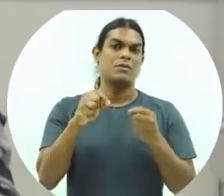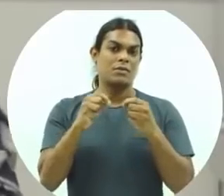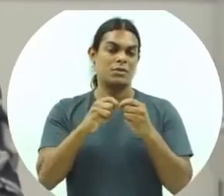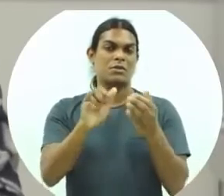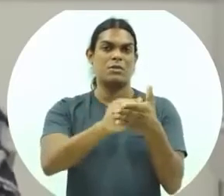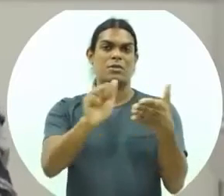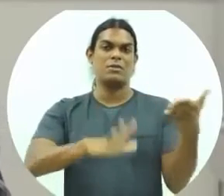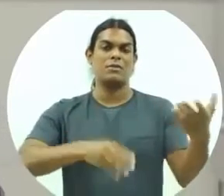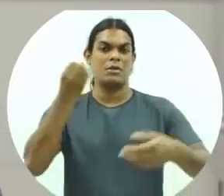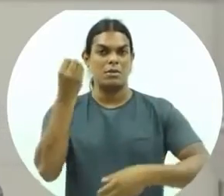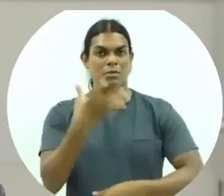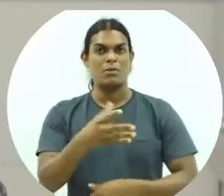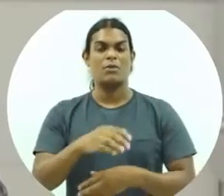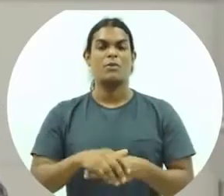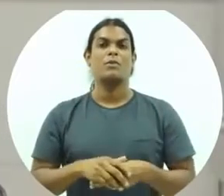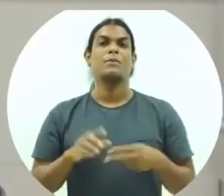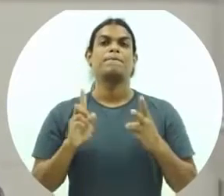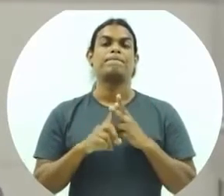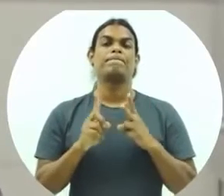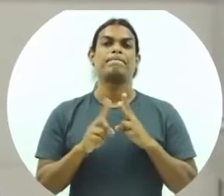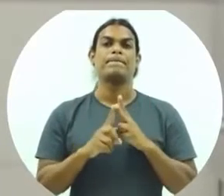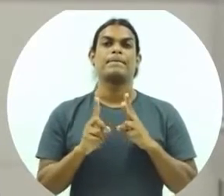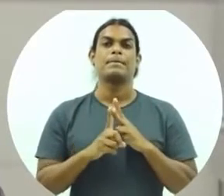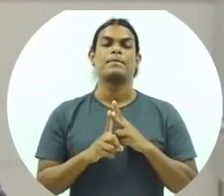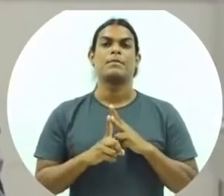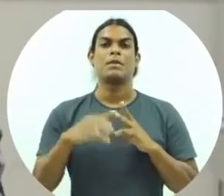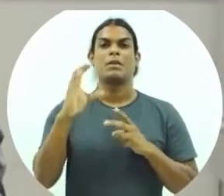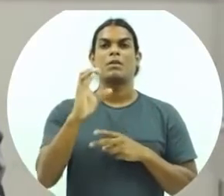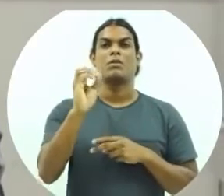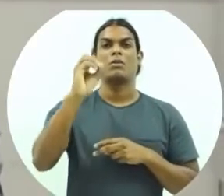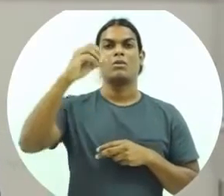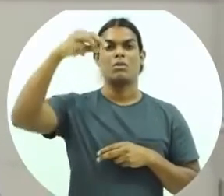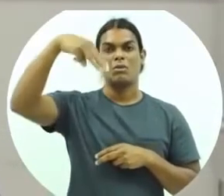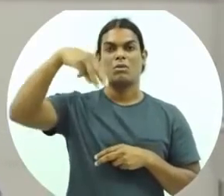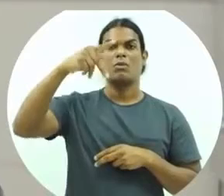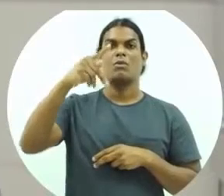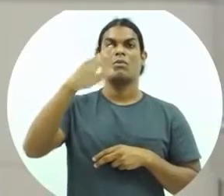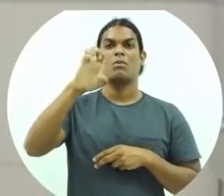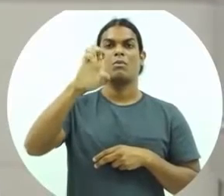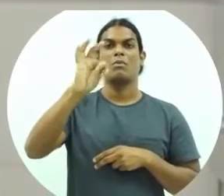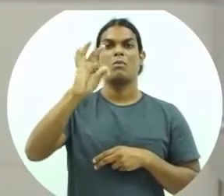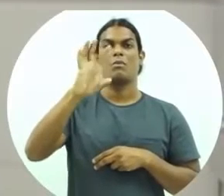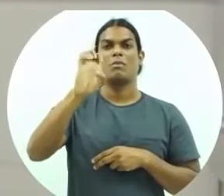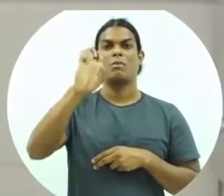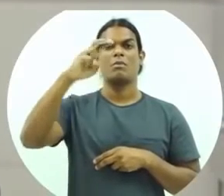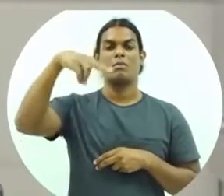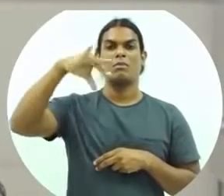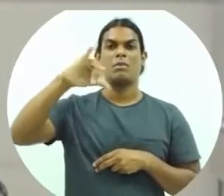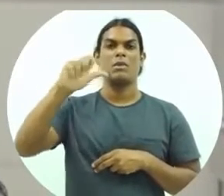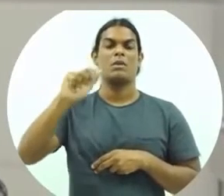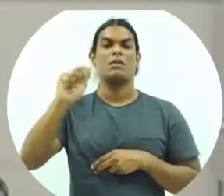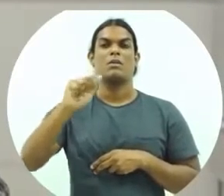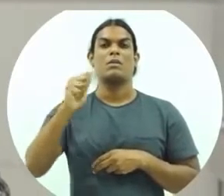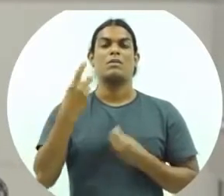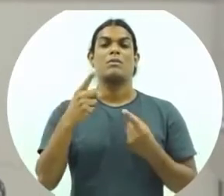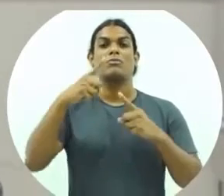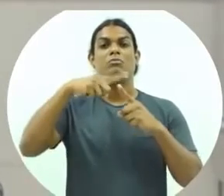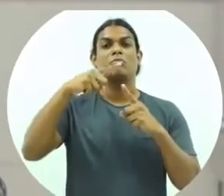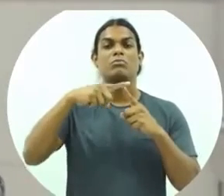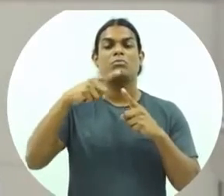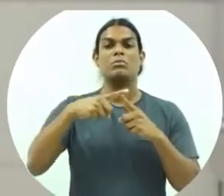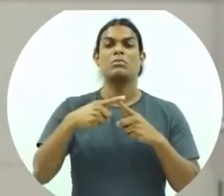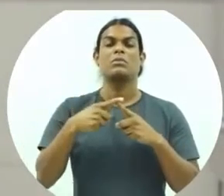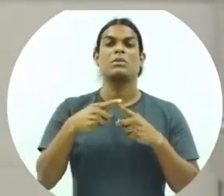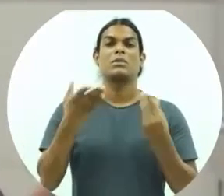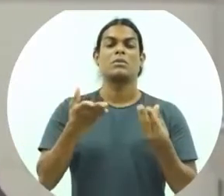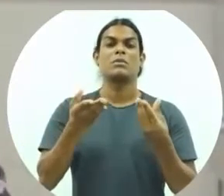com esse propósito. As competências dessas pessoas, ou seja, dependendo do tipo de competência, essas